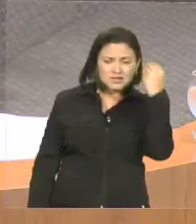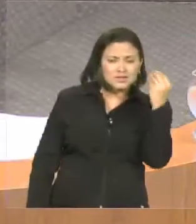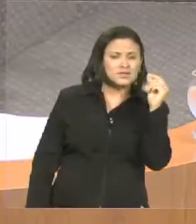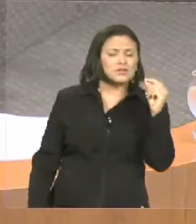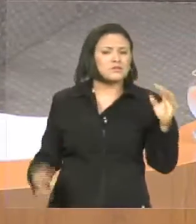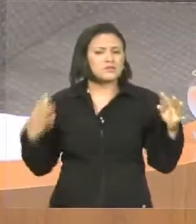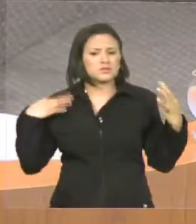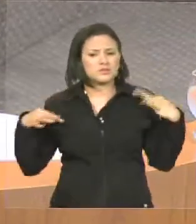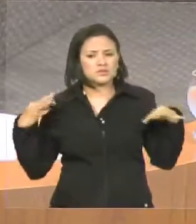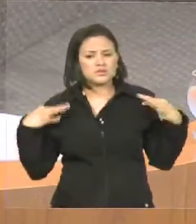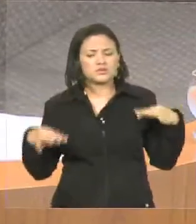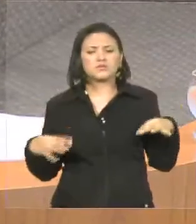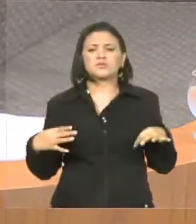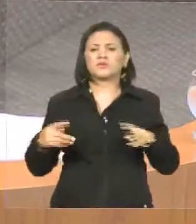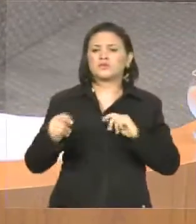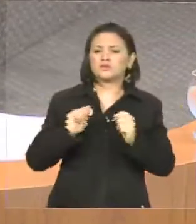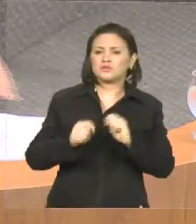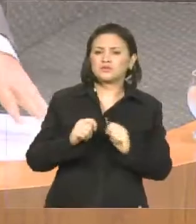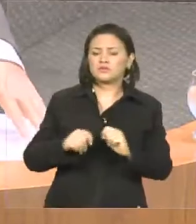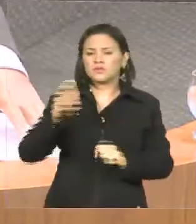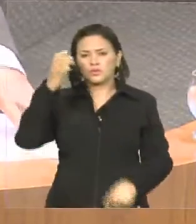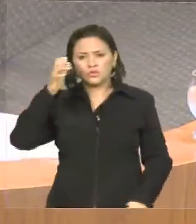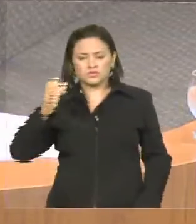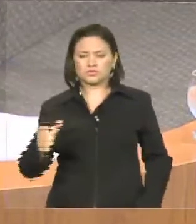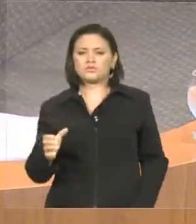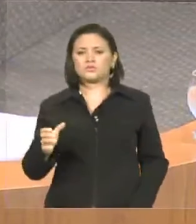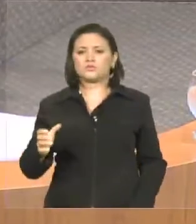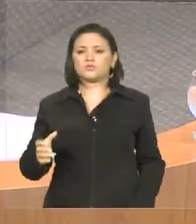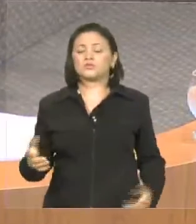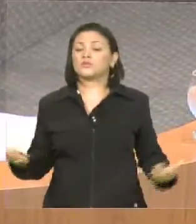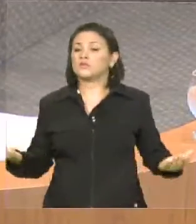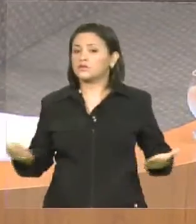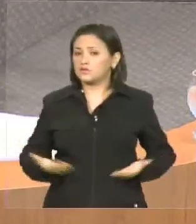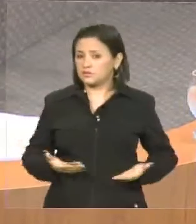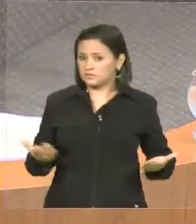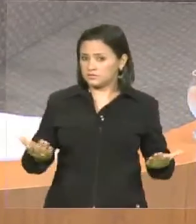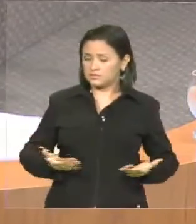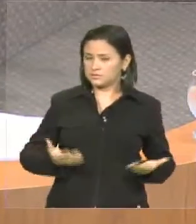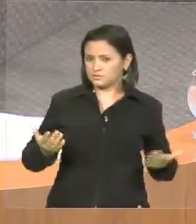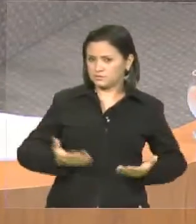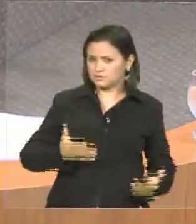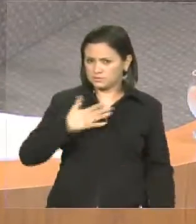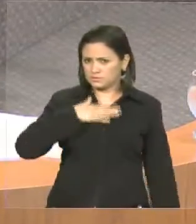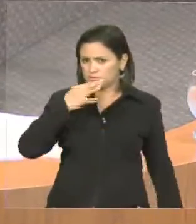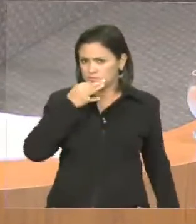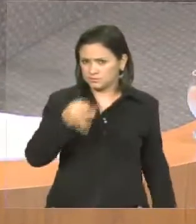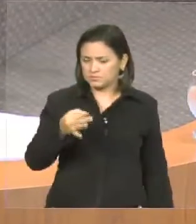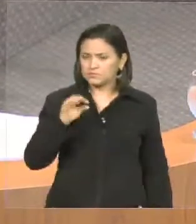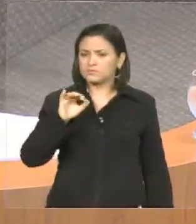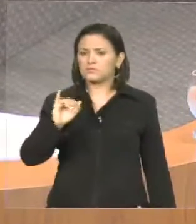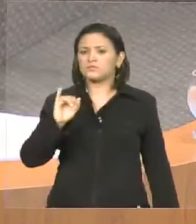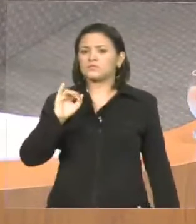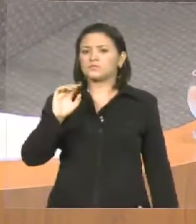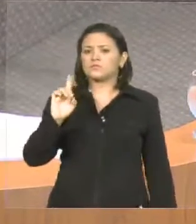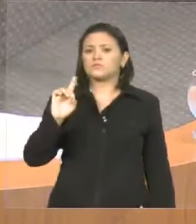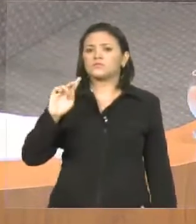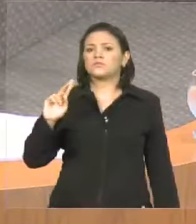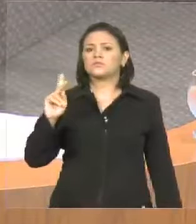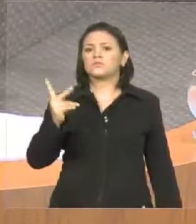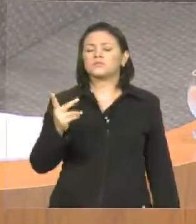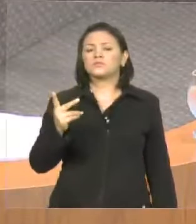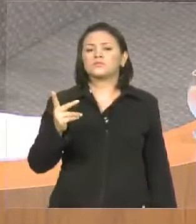turismo e de economia. E agora, eu acho que o IDH são números que